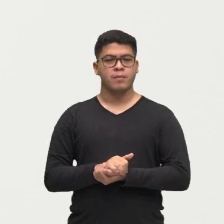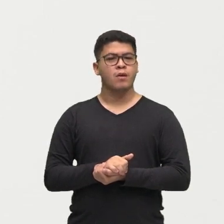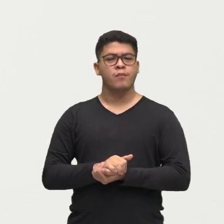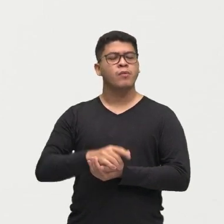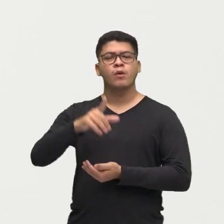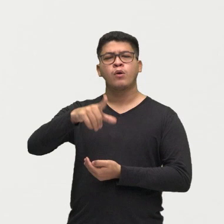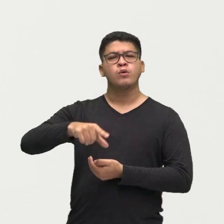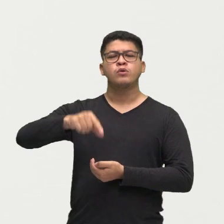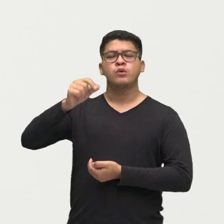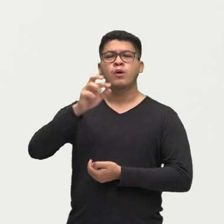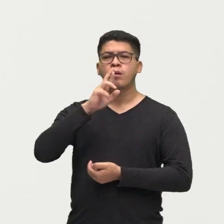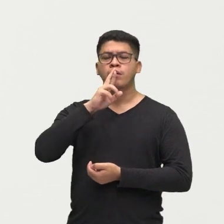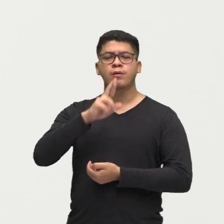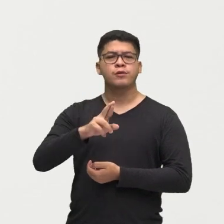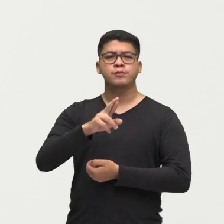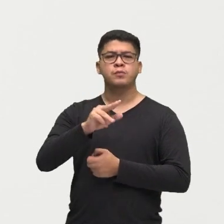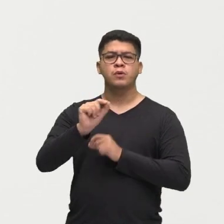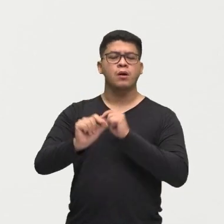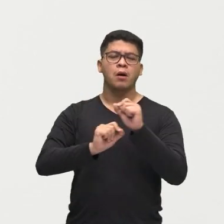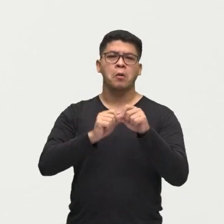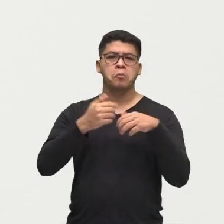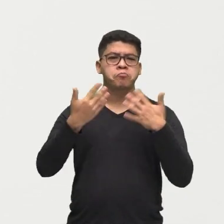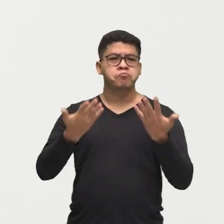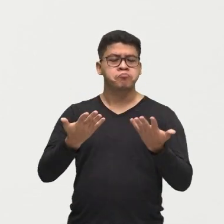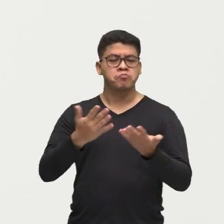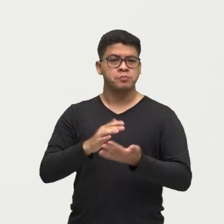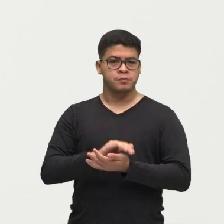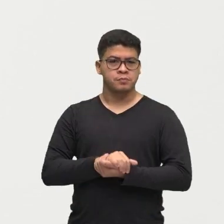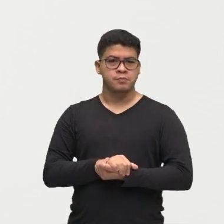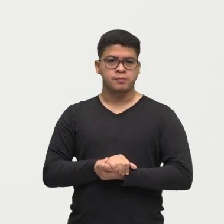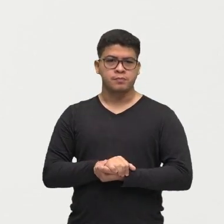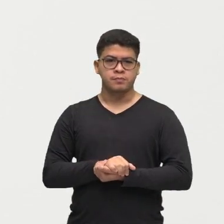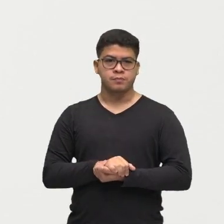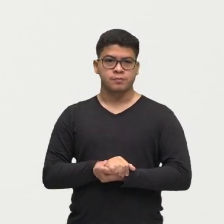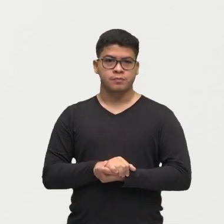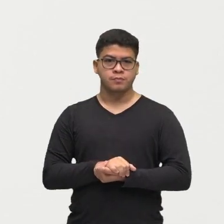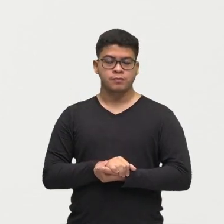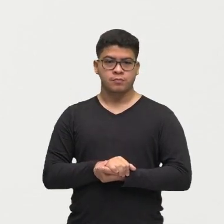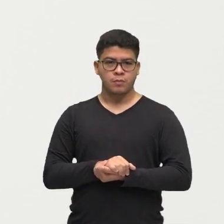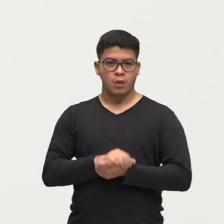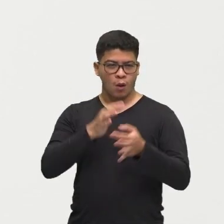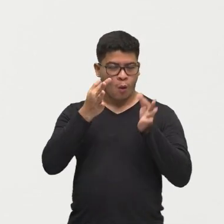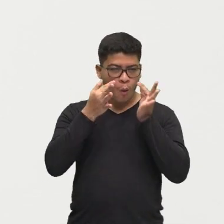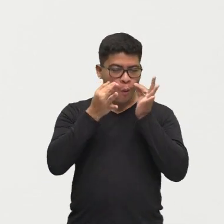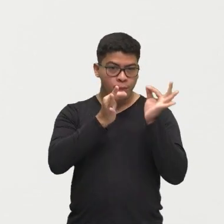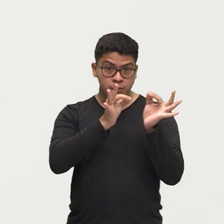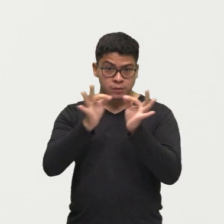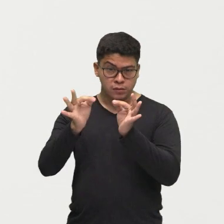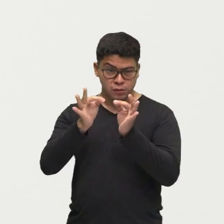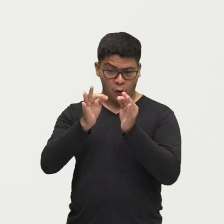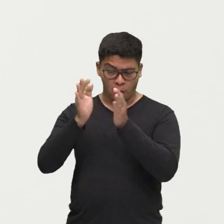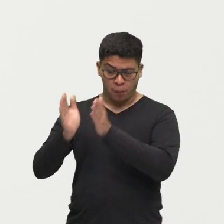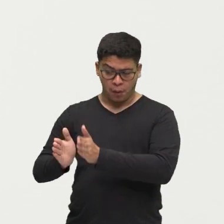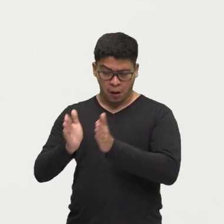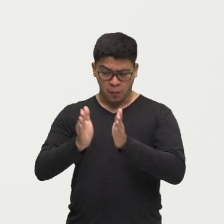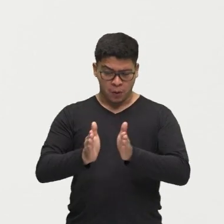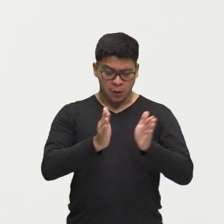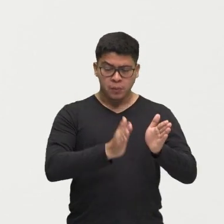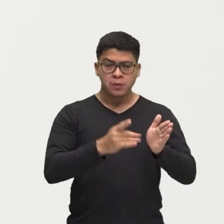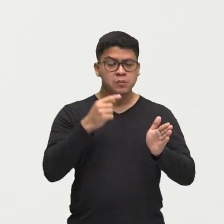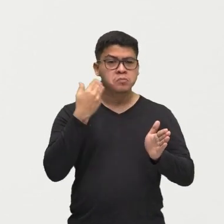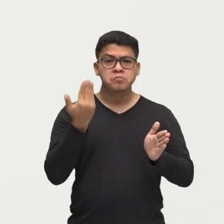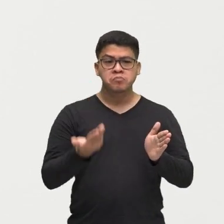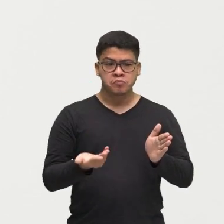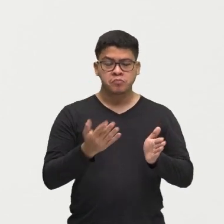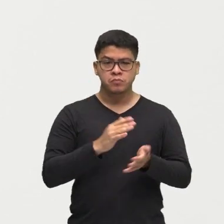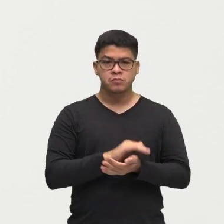logo juntamente aqui com vocês, antes de a gente ver só as respostas. Quero que vocês observem aqui essa sequência das respostas. Olha só.